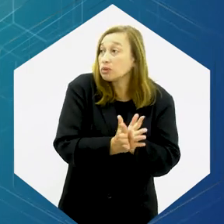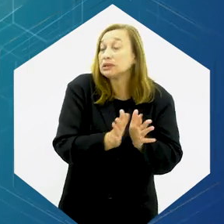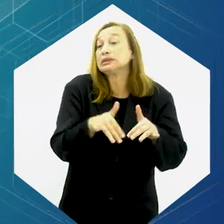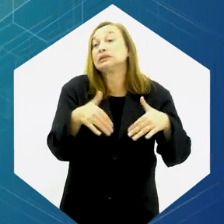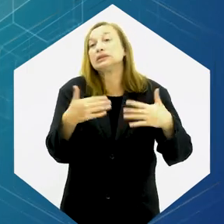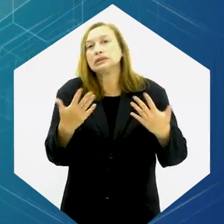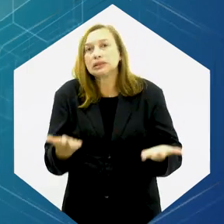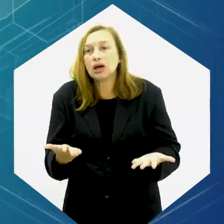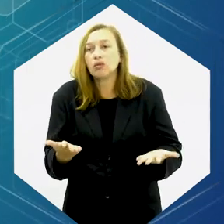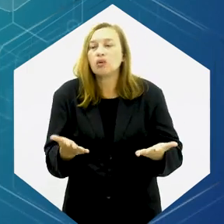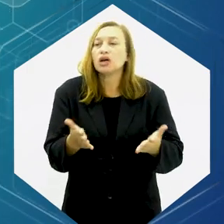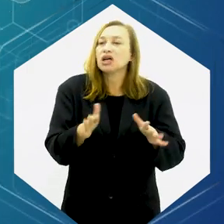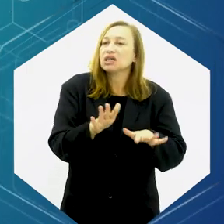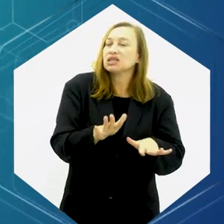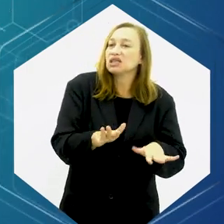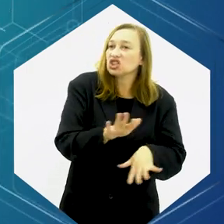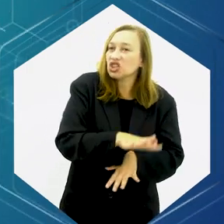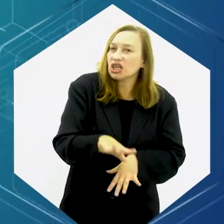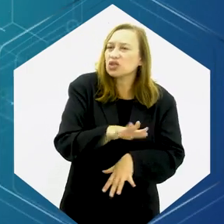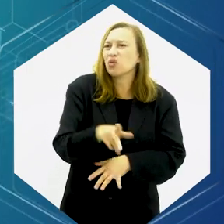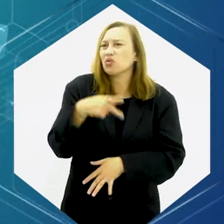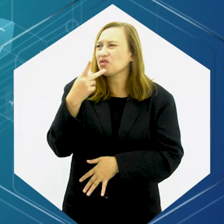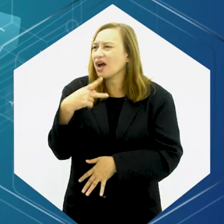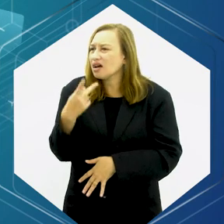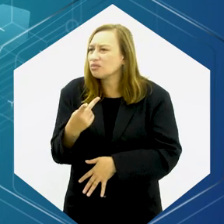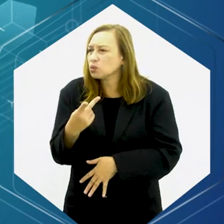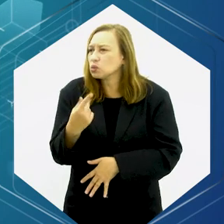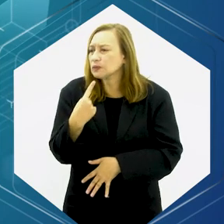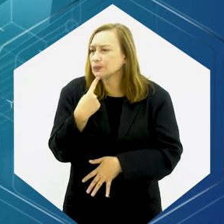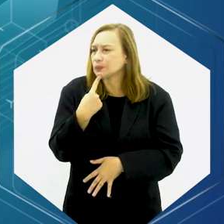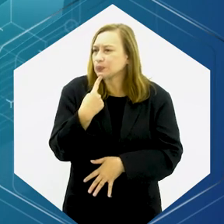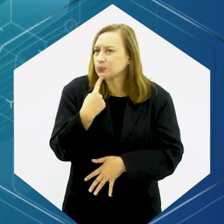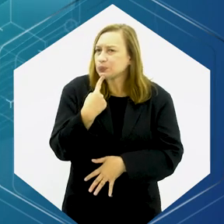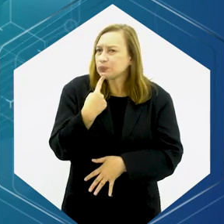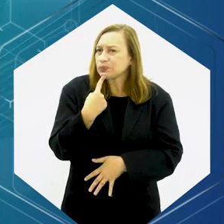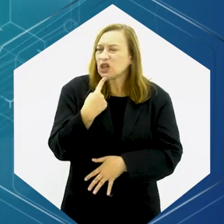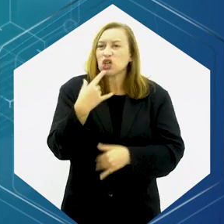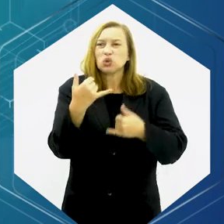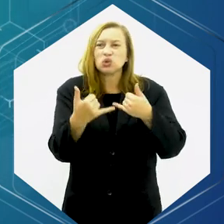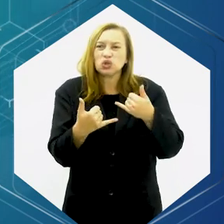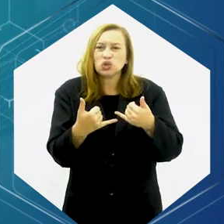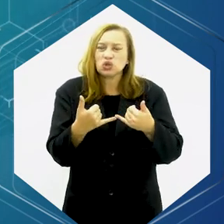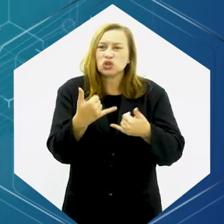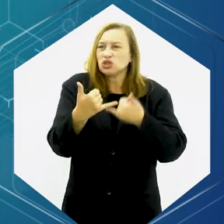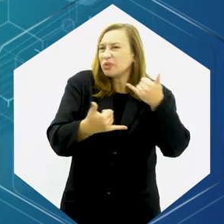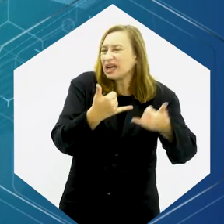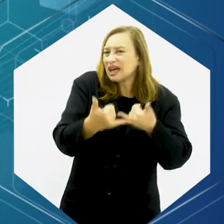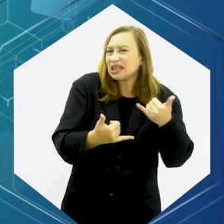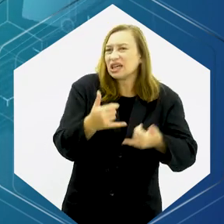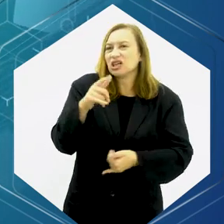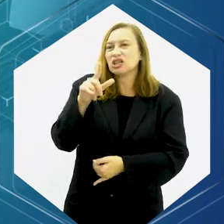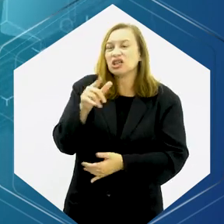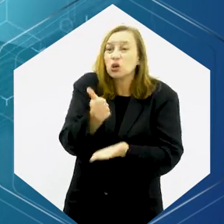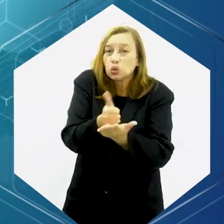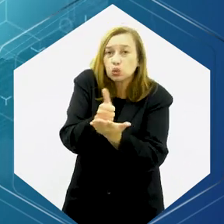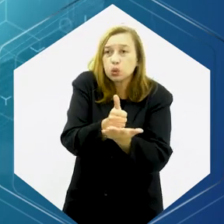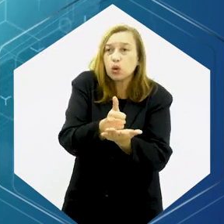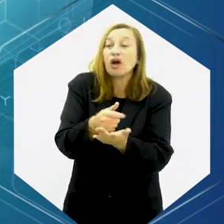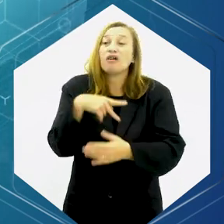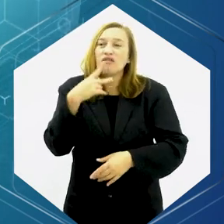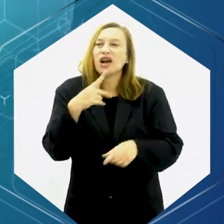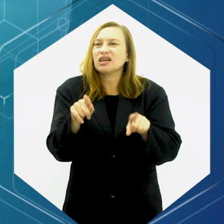baixa renda Então essas crianças quando a gente fala eh de de jogos né de brincadeiras